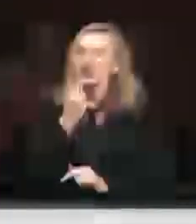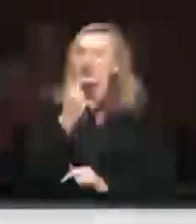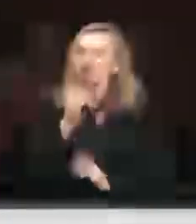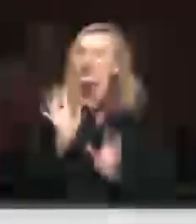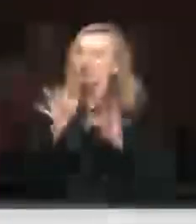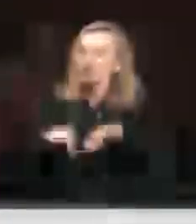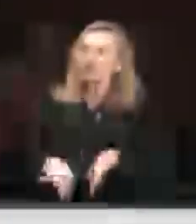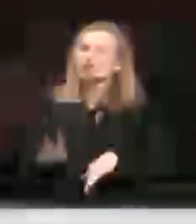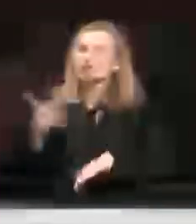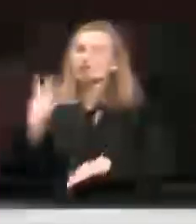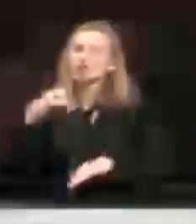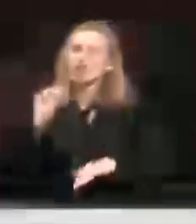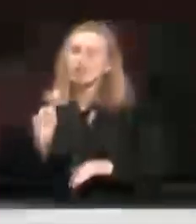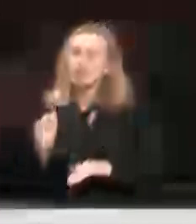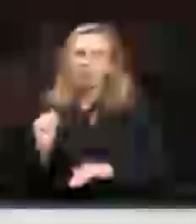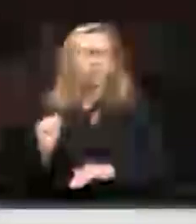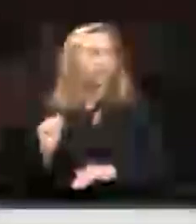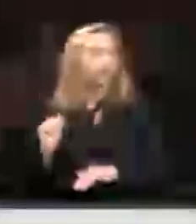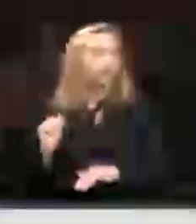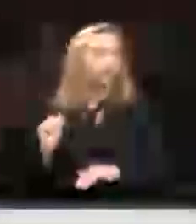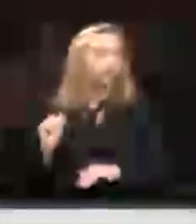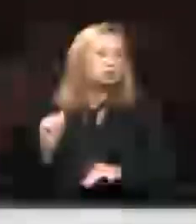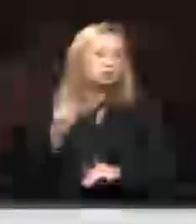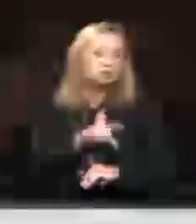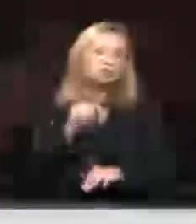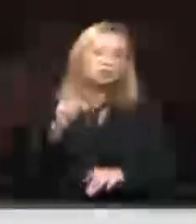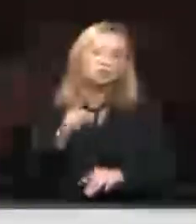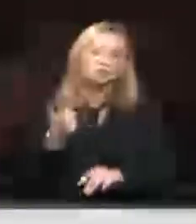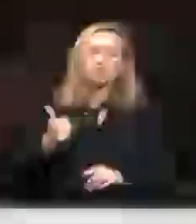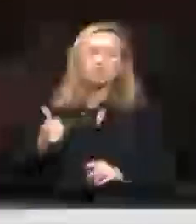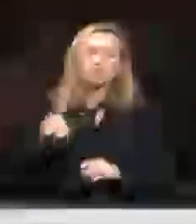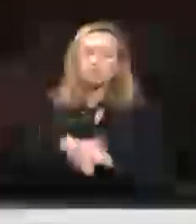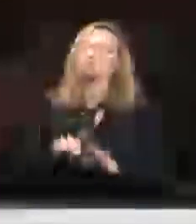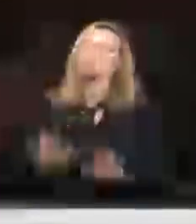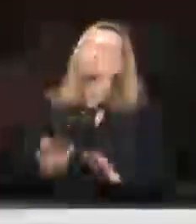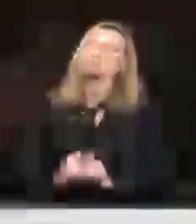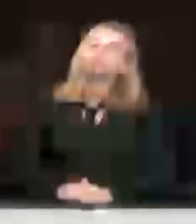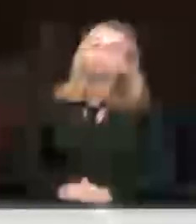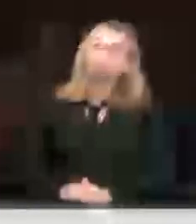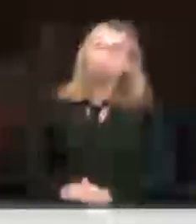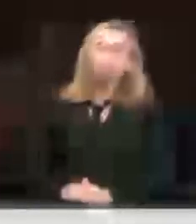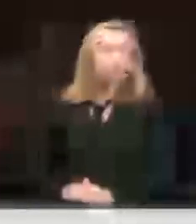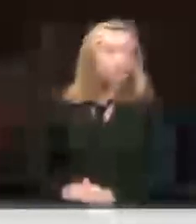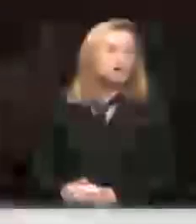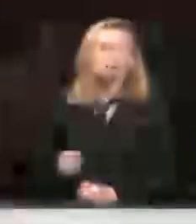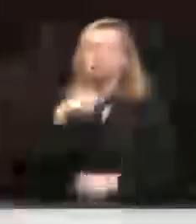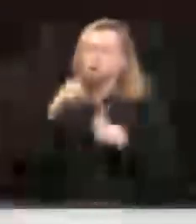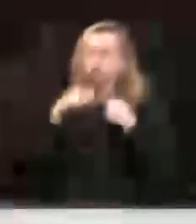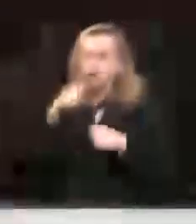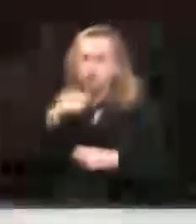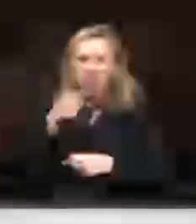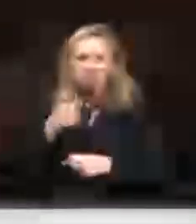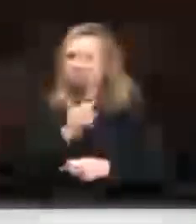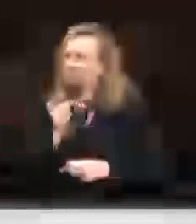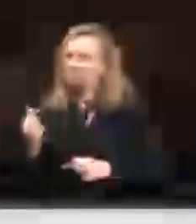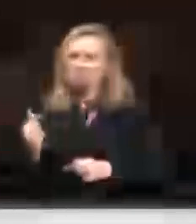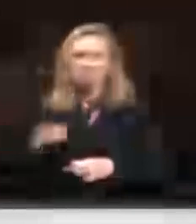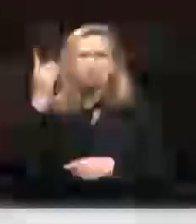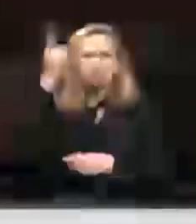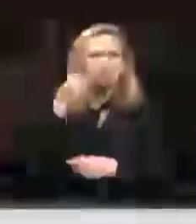às eleições, ainda no primeiro turno. Eu não tenho dúvidas, deputado Eliomar